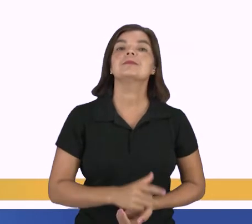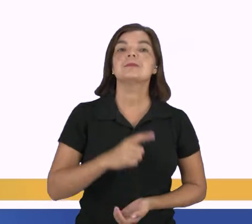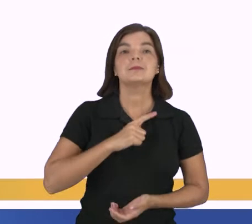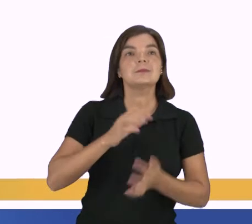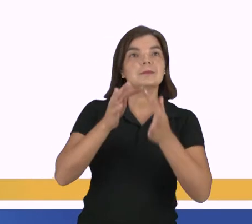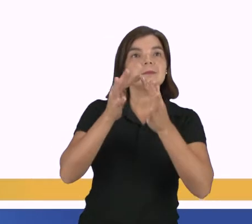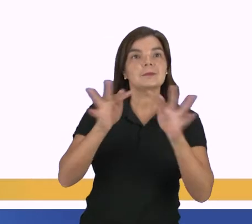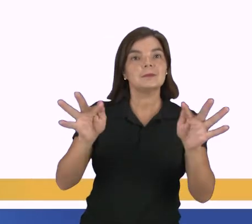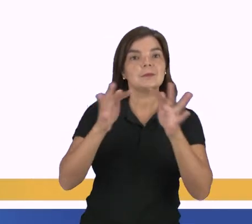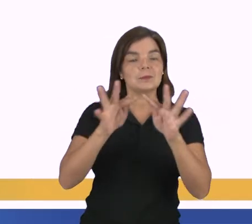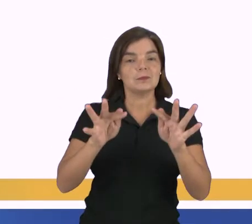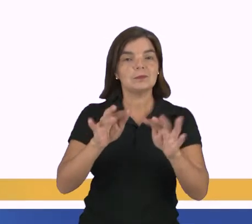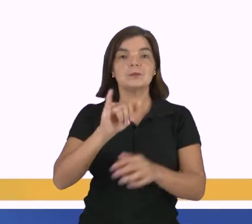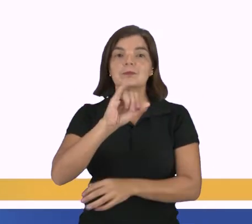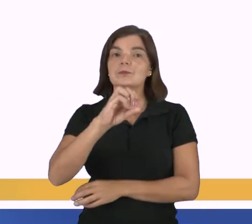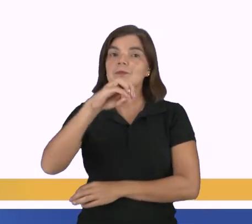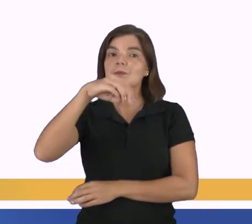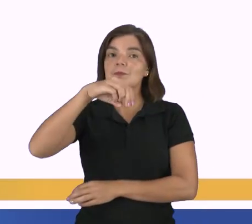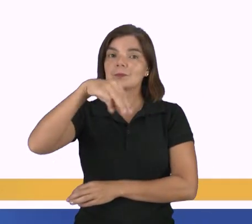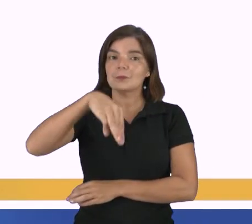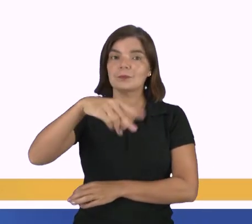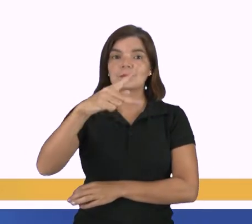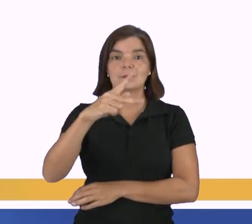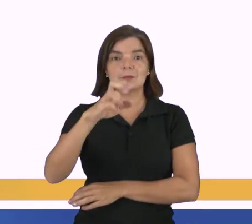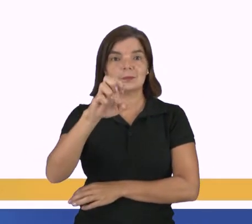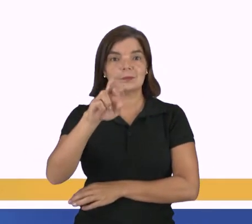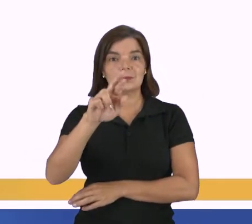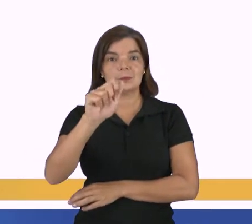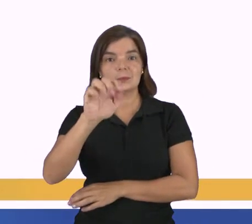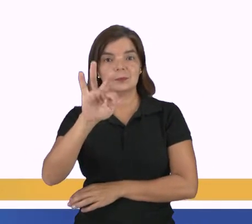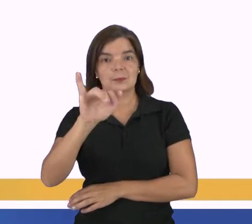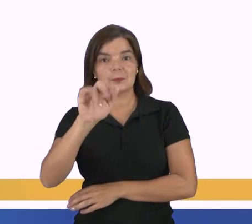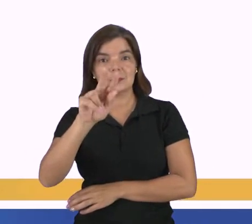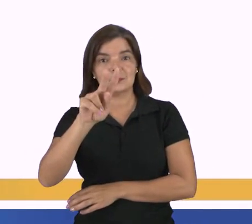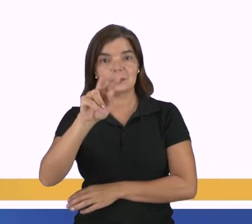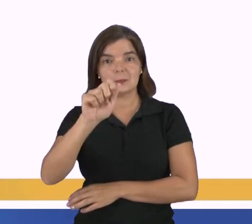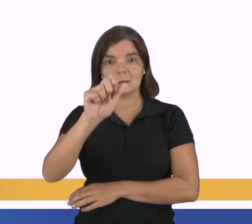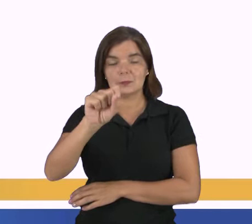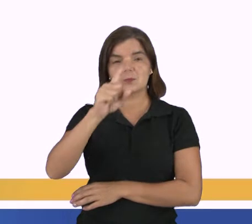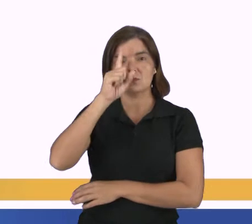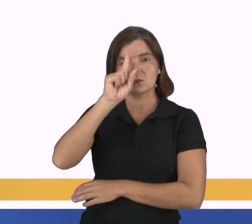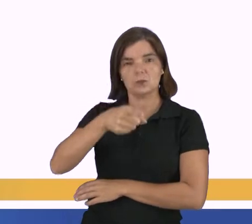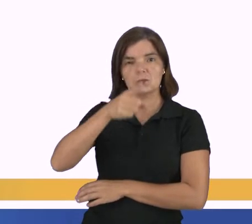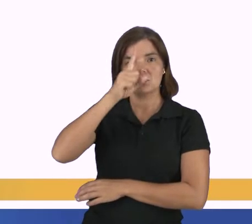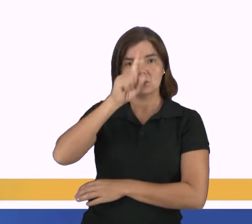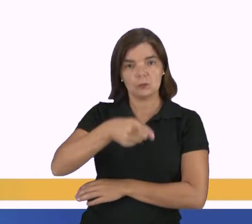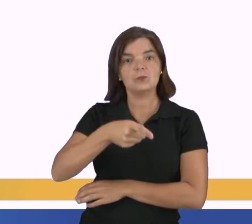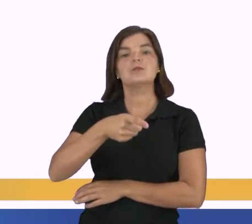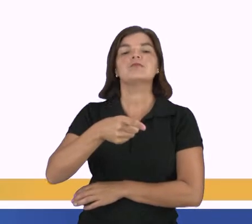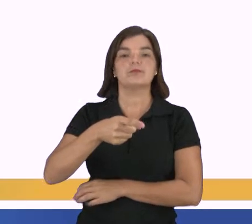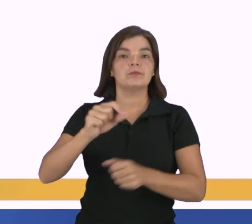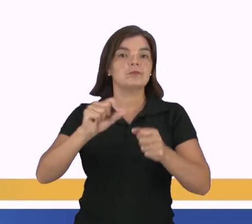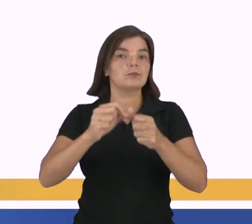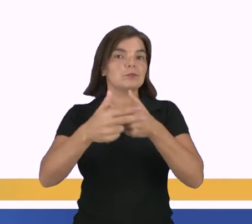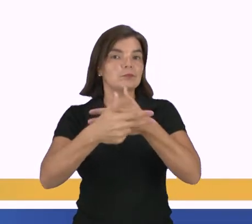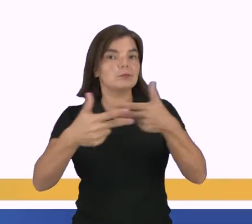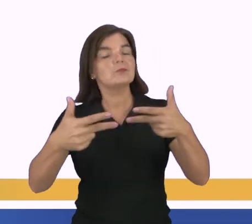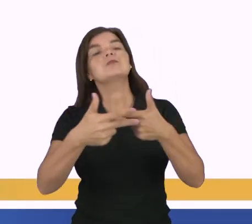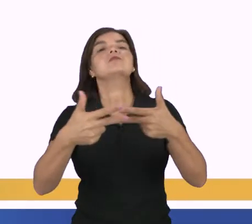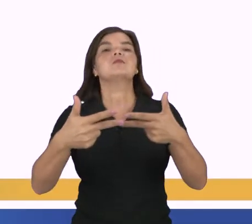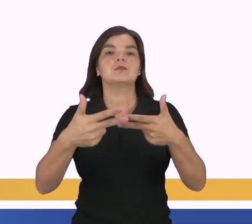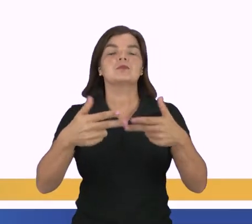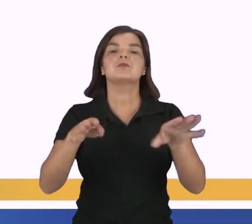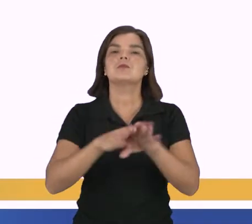frases imperativas, né, já está dizendo, né, de ordenar, de dar uma ordem, de fazer